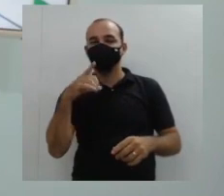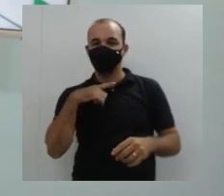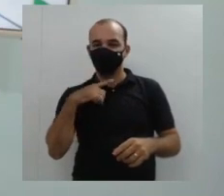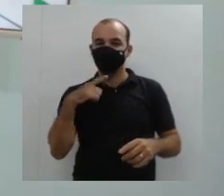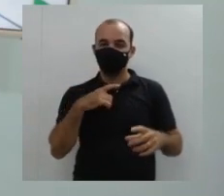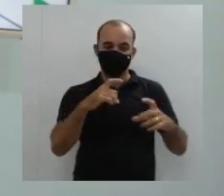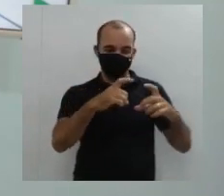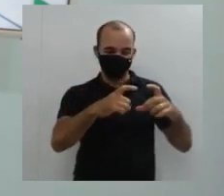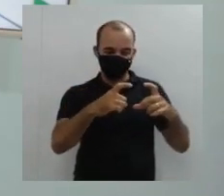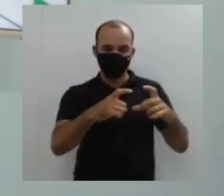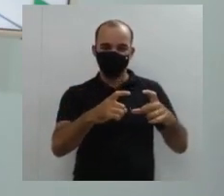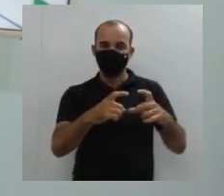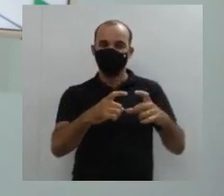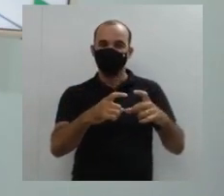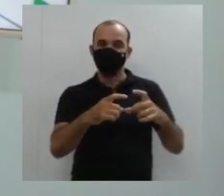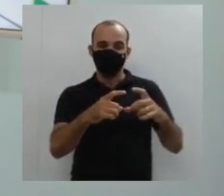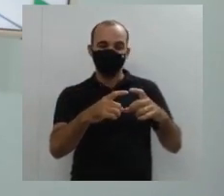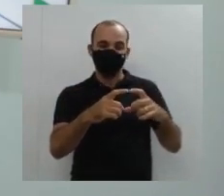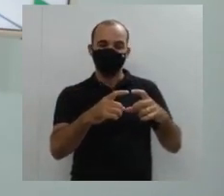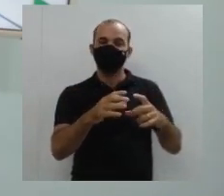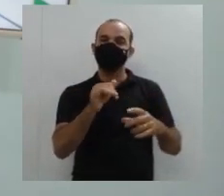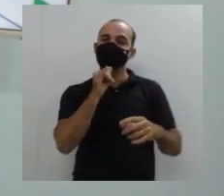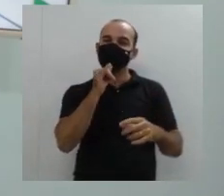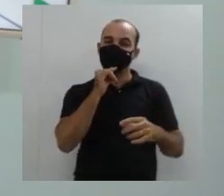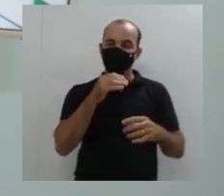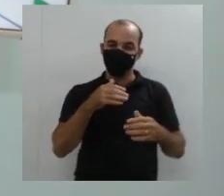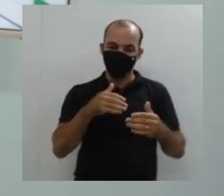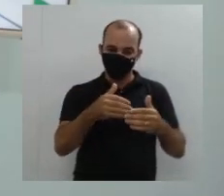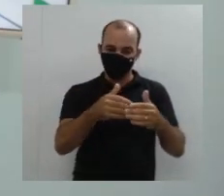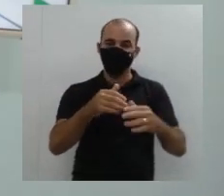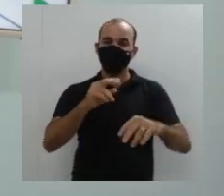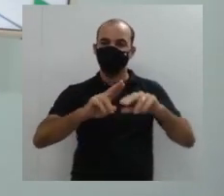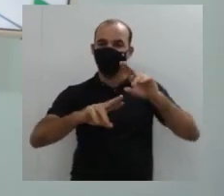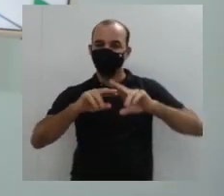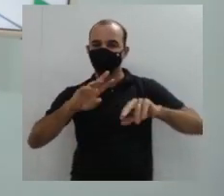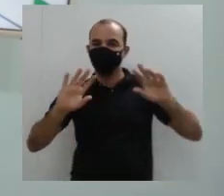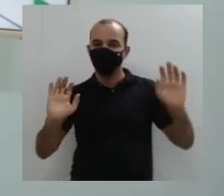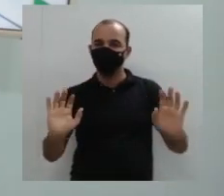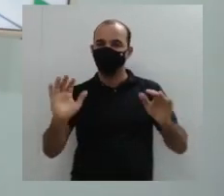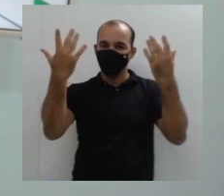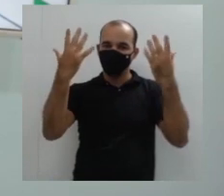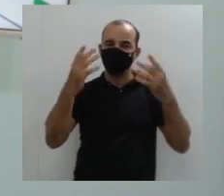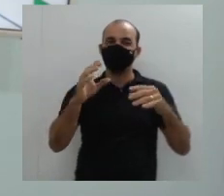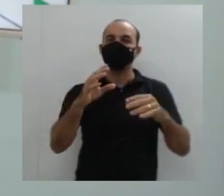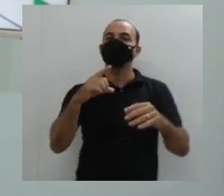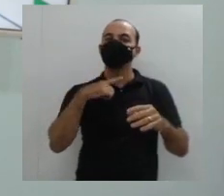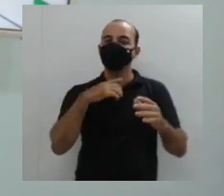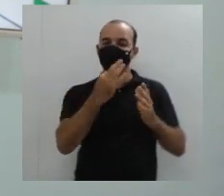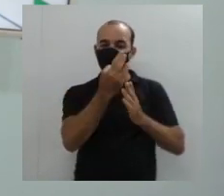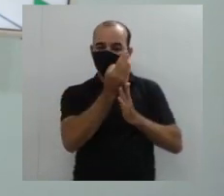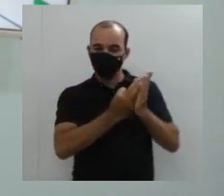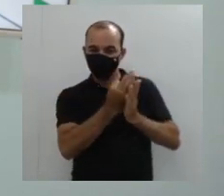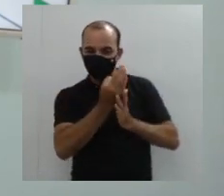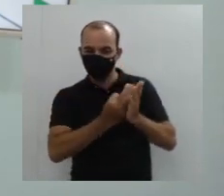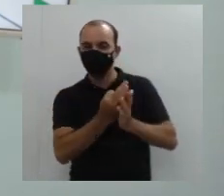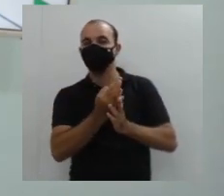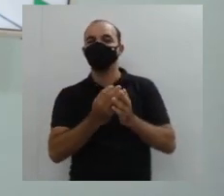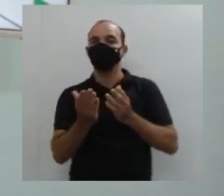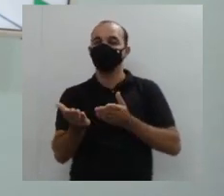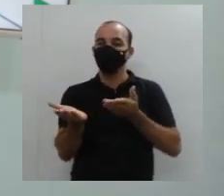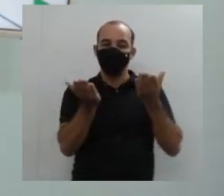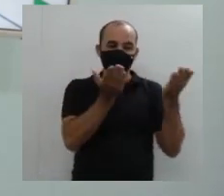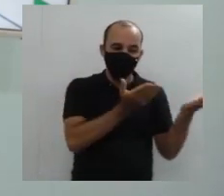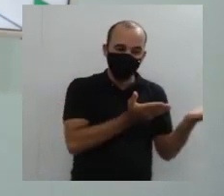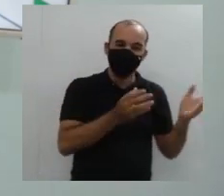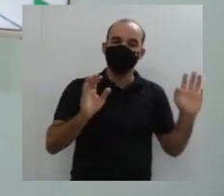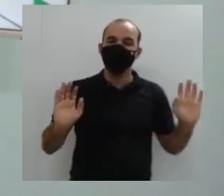Por exemplo, agora no período junino, convites, textos que apresentam uma linguagem mais próxima à